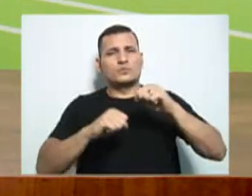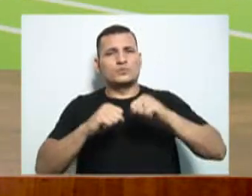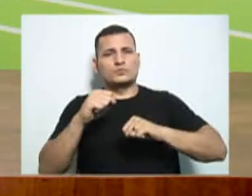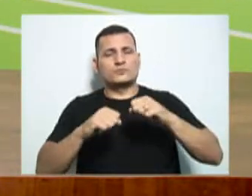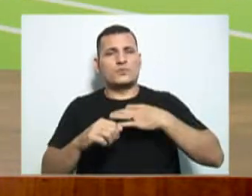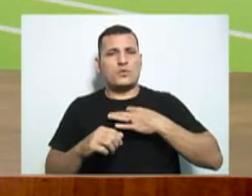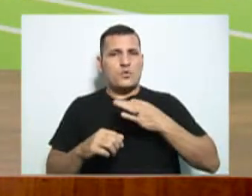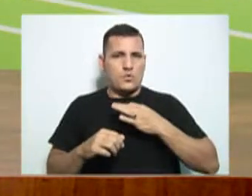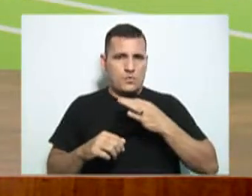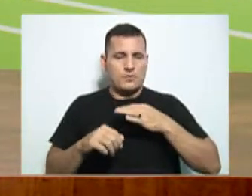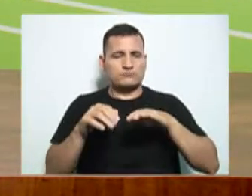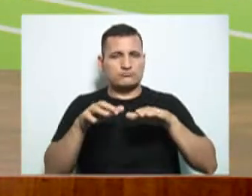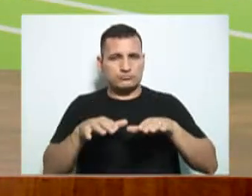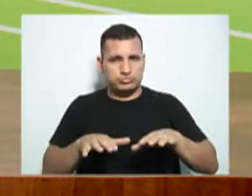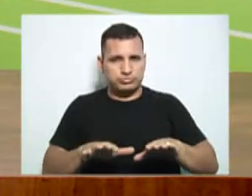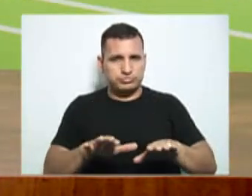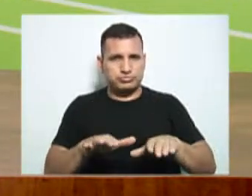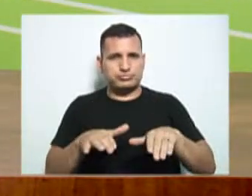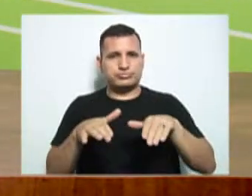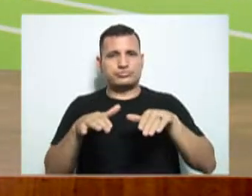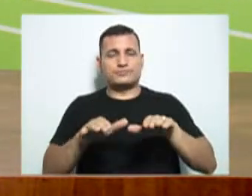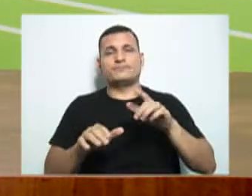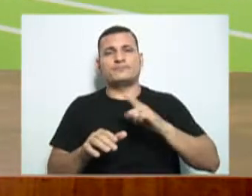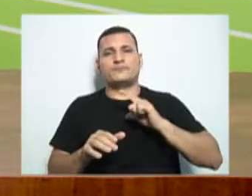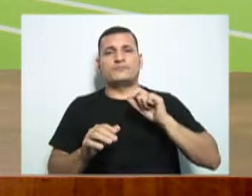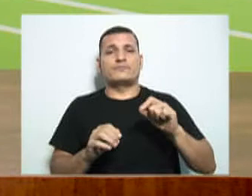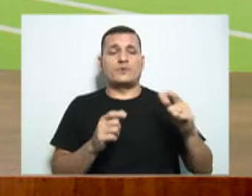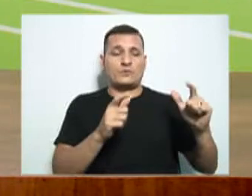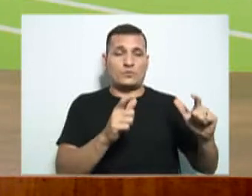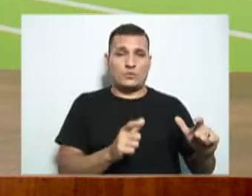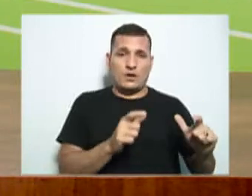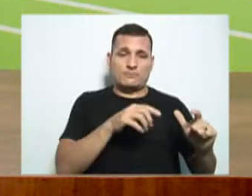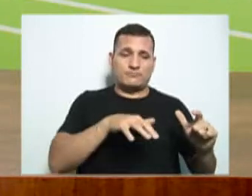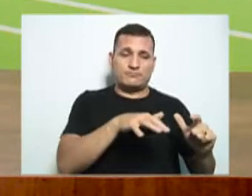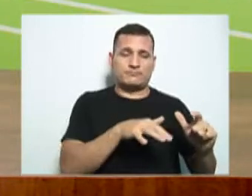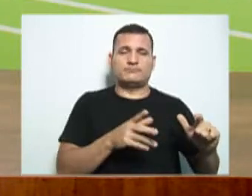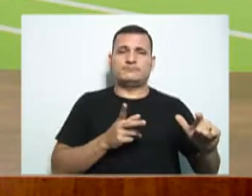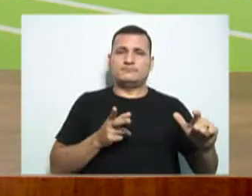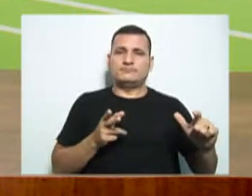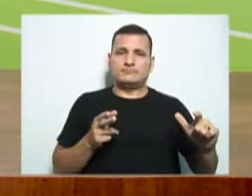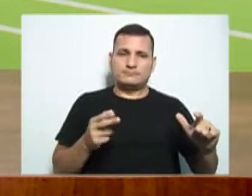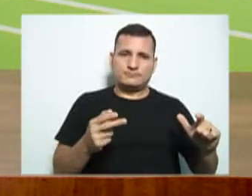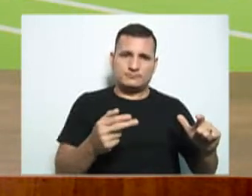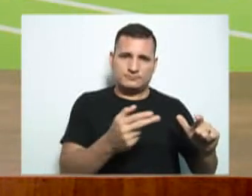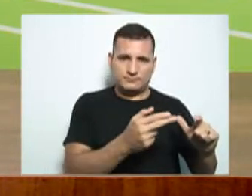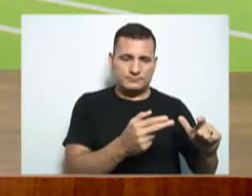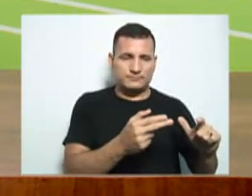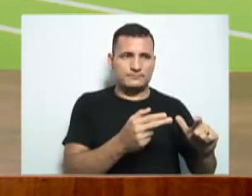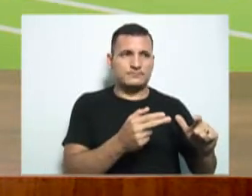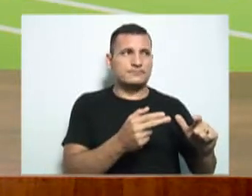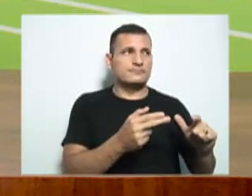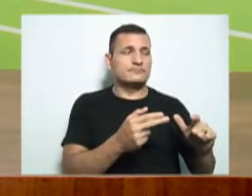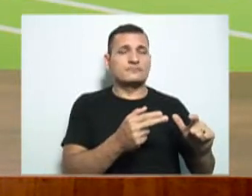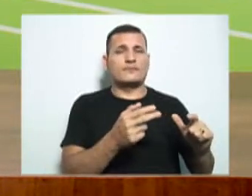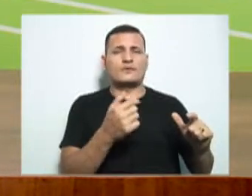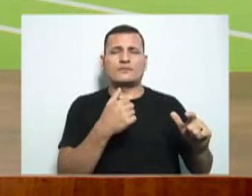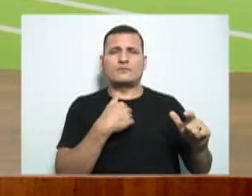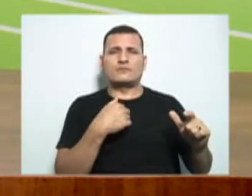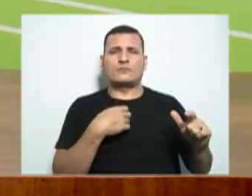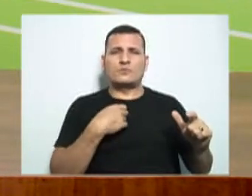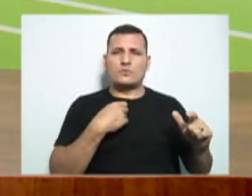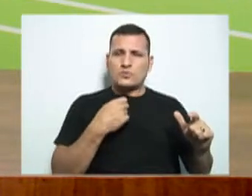confecções. Então, vamos lá. Nós temos o setor de corte, então uma atividade de corte. Para mim cortar